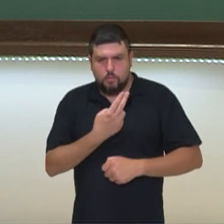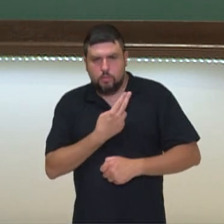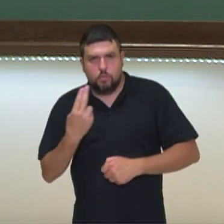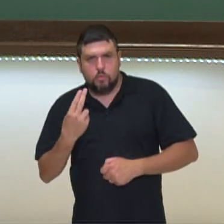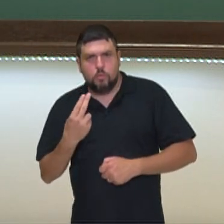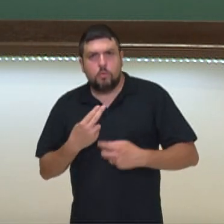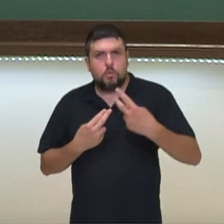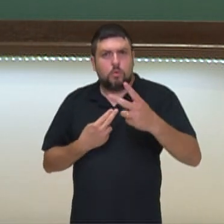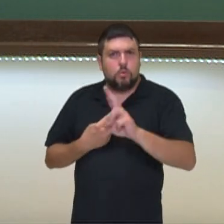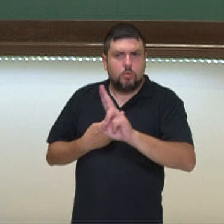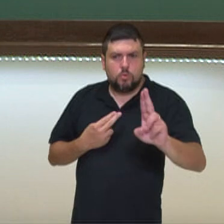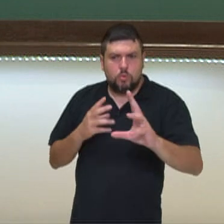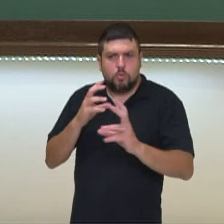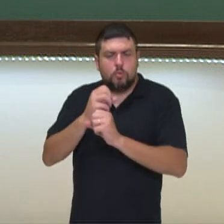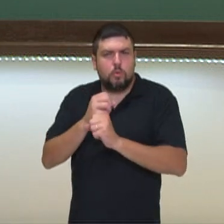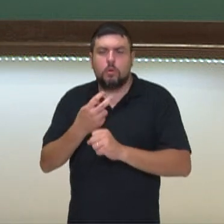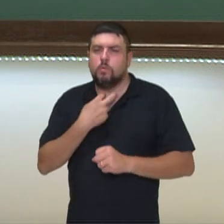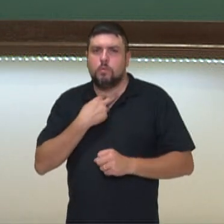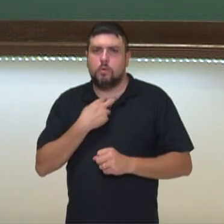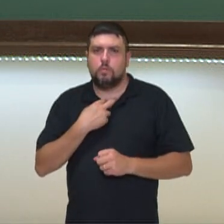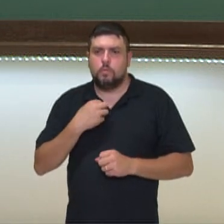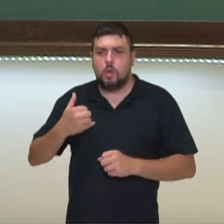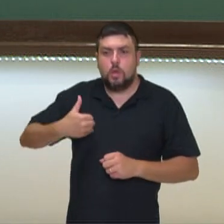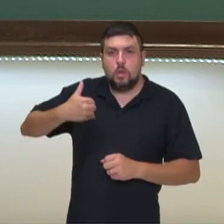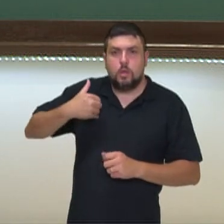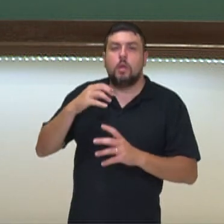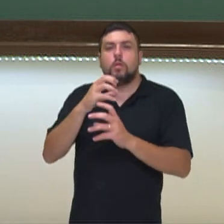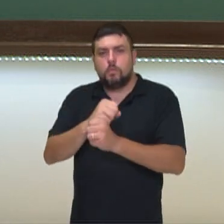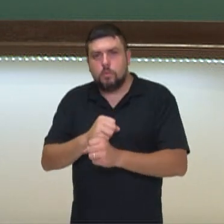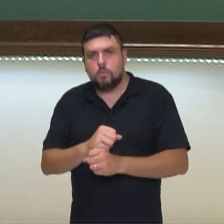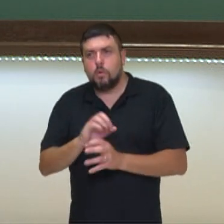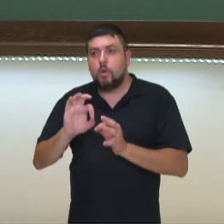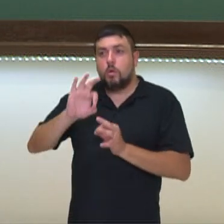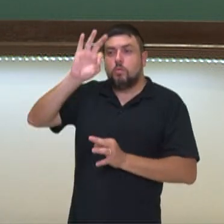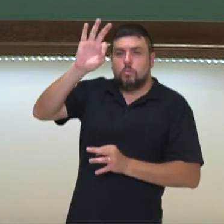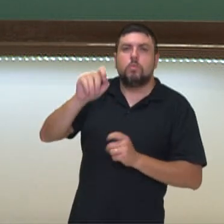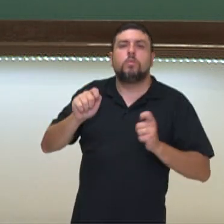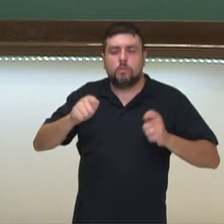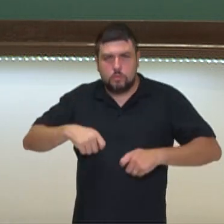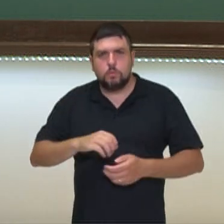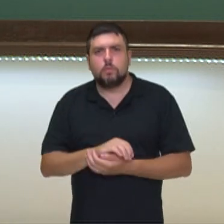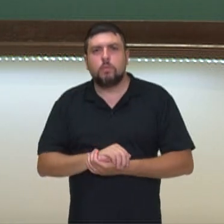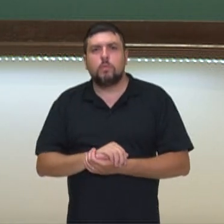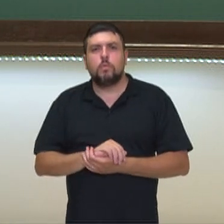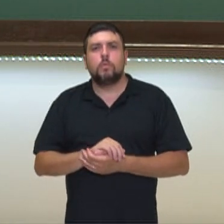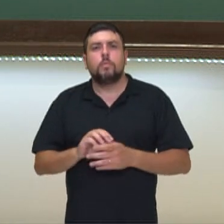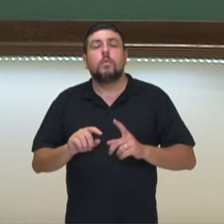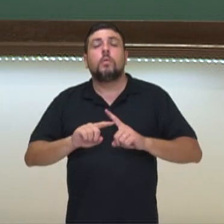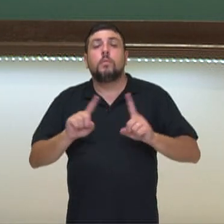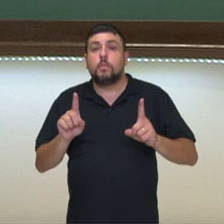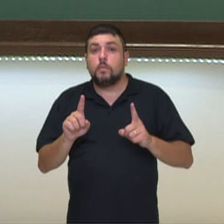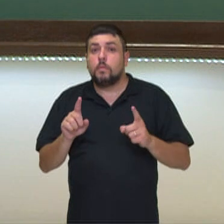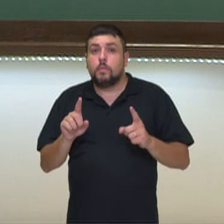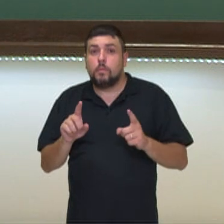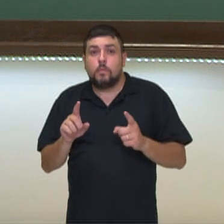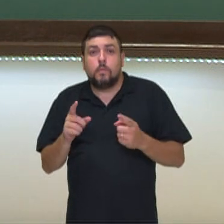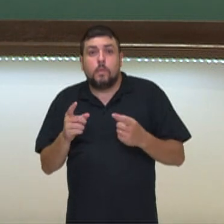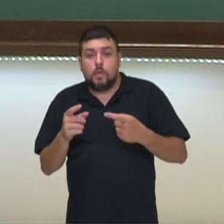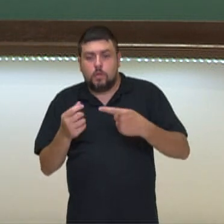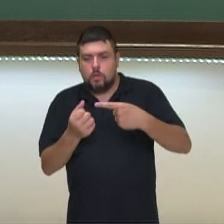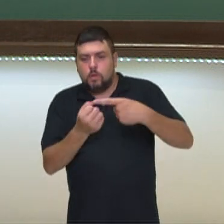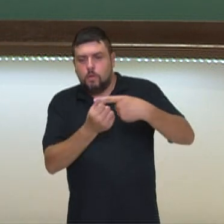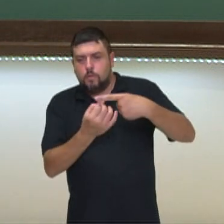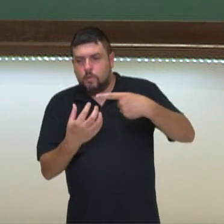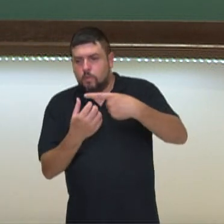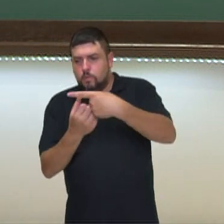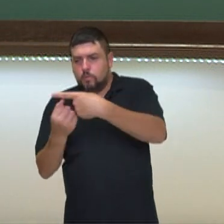Não posso. Dá para somar as idades, dá para somar as alturas, agora somar os nomes não dá. Então, quando a gente fala de somar frações, somar